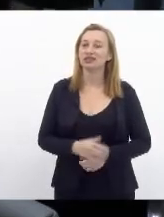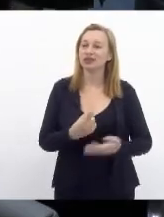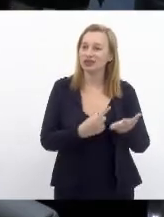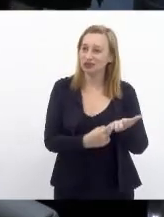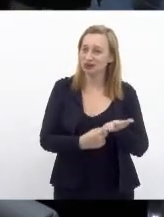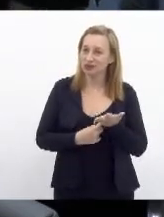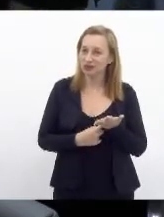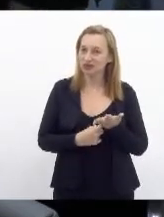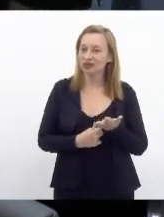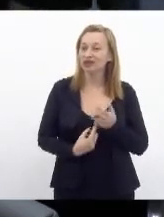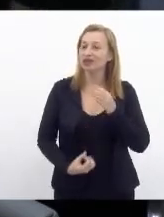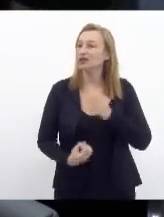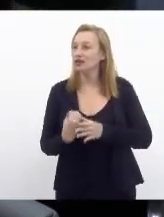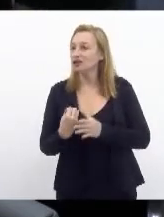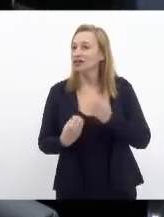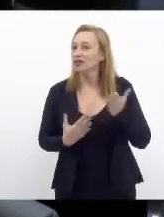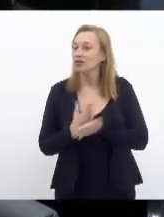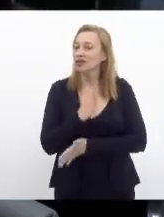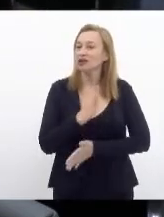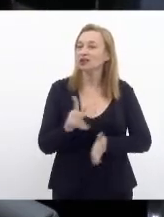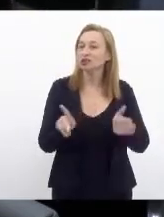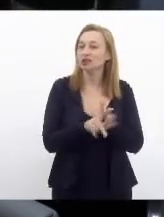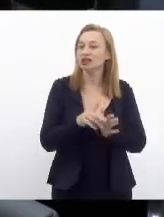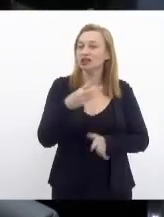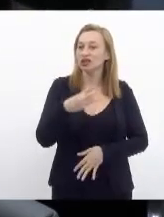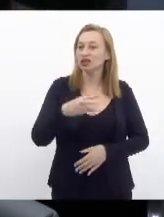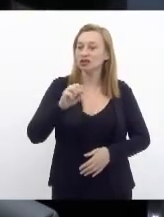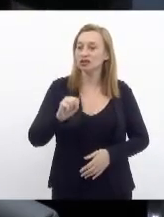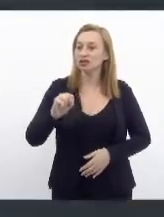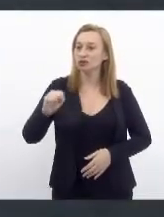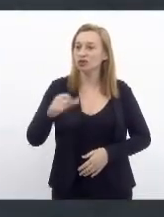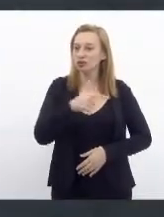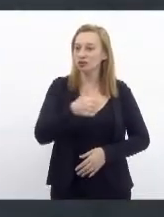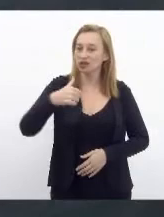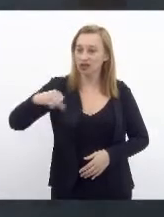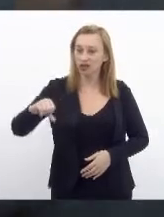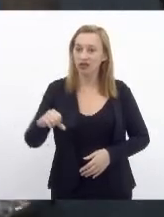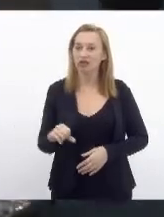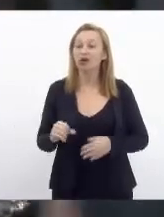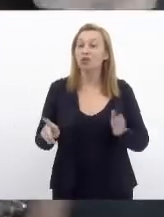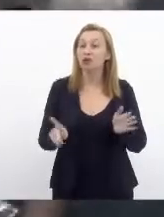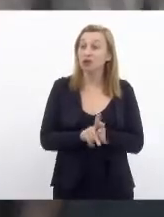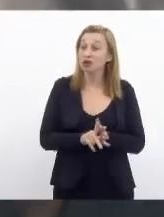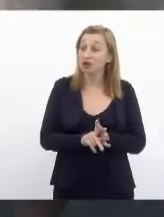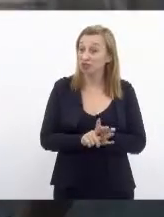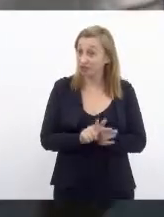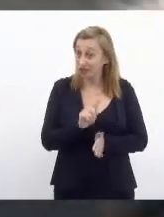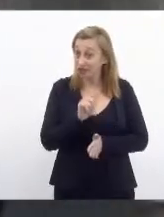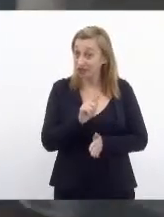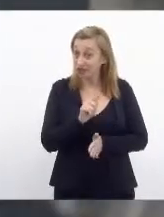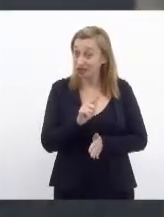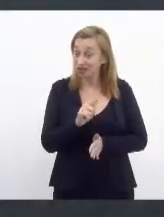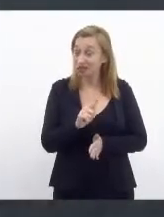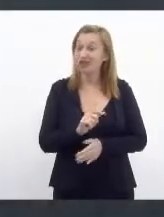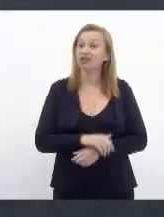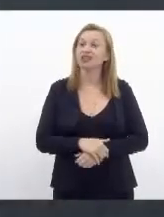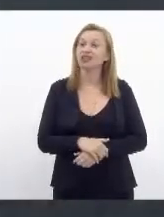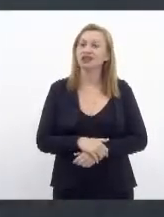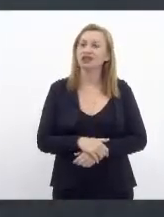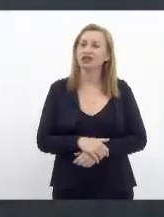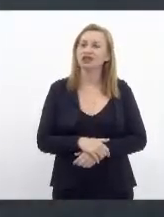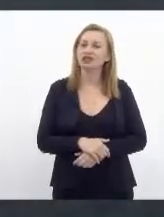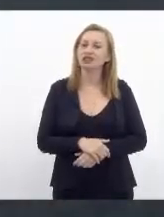ajudaram na aprovação do projeto 388 de 2019. Projeto esse que minimiza uma